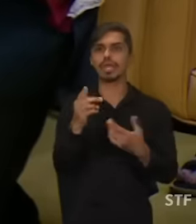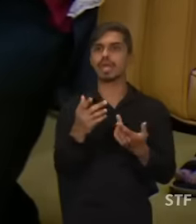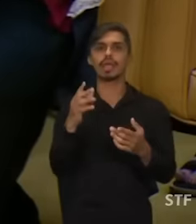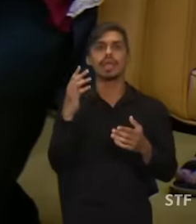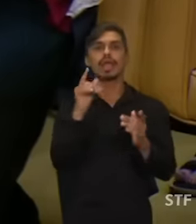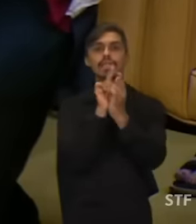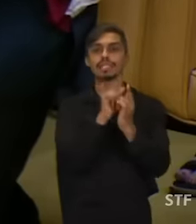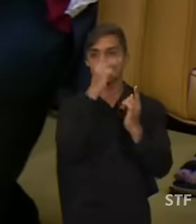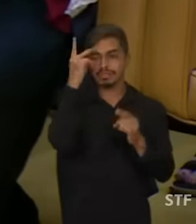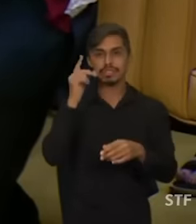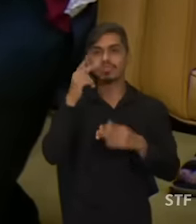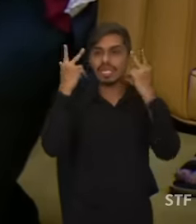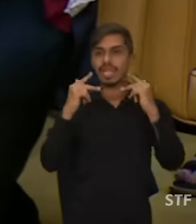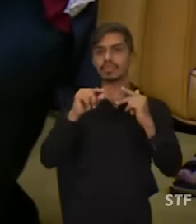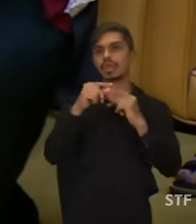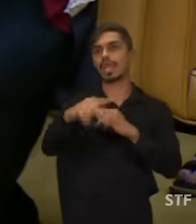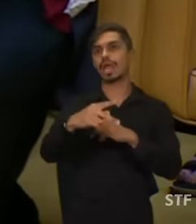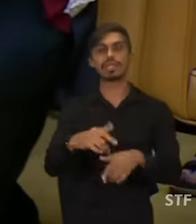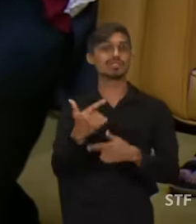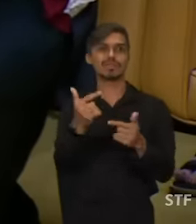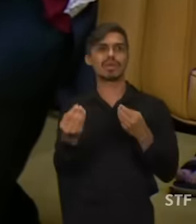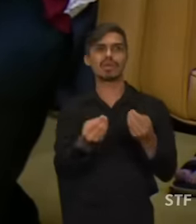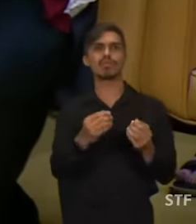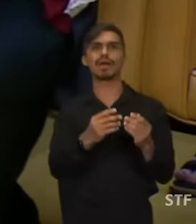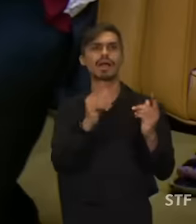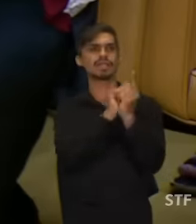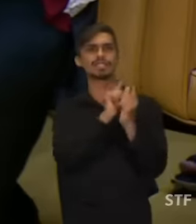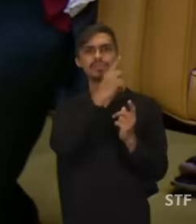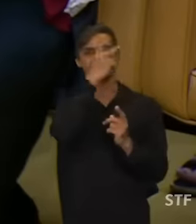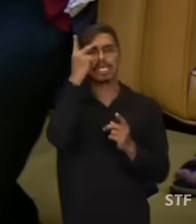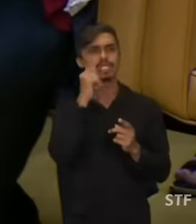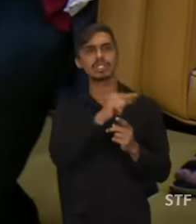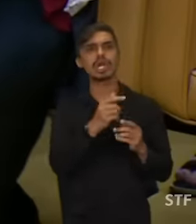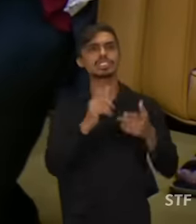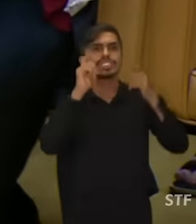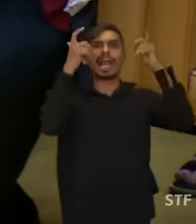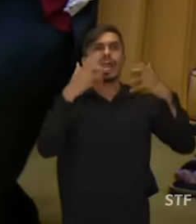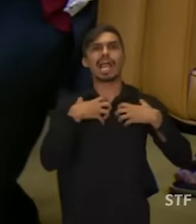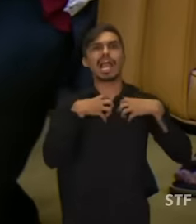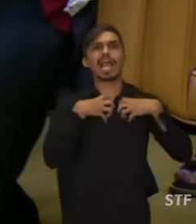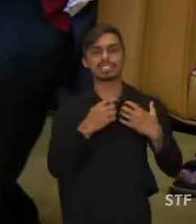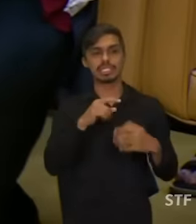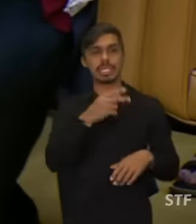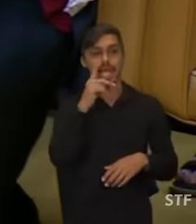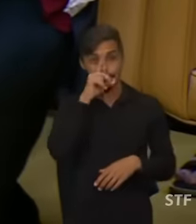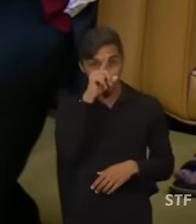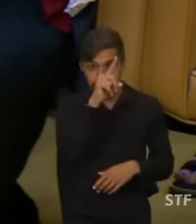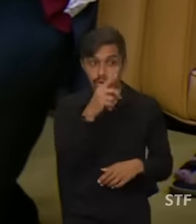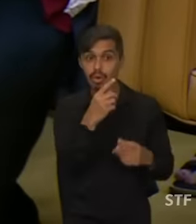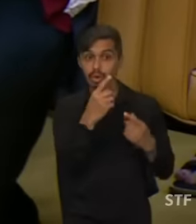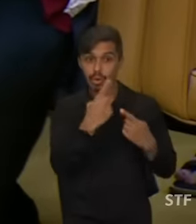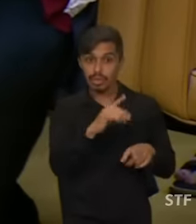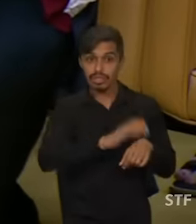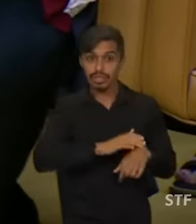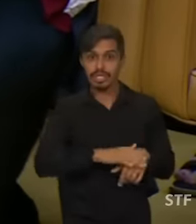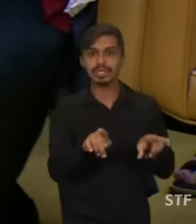que lá estão regularmente, não vão ter a menor condição de atender pacientes que estão em surto e que representam perigo para si mesmos, para os outros